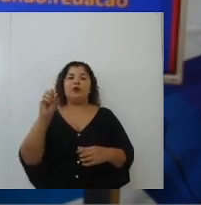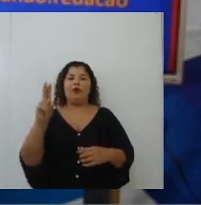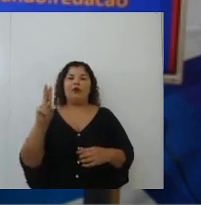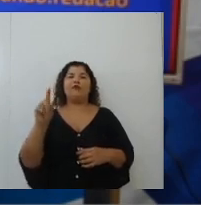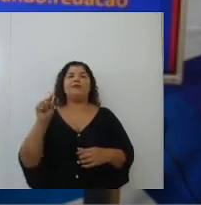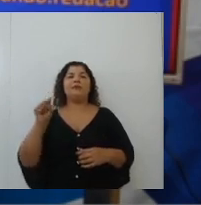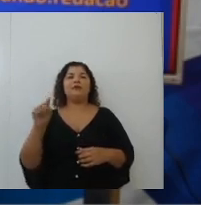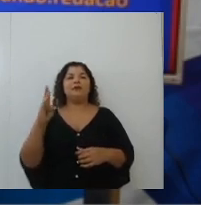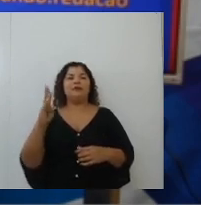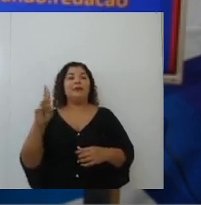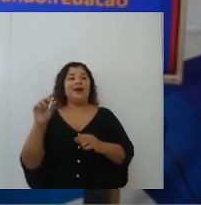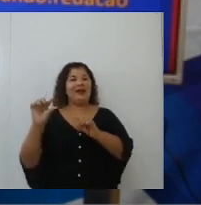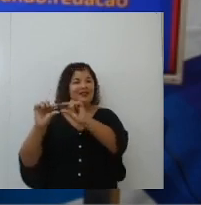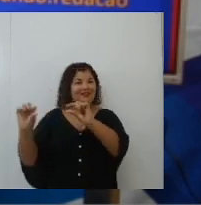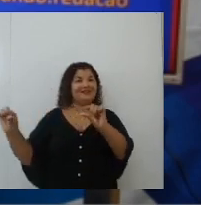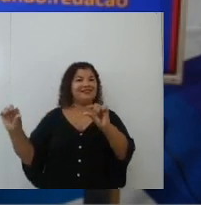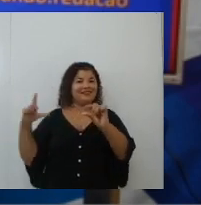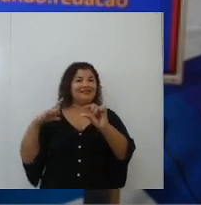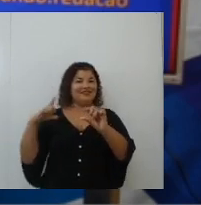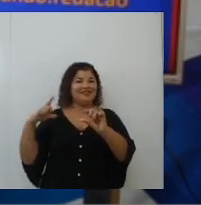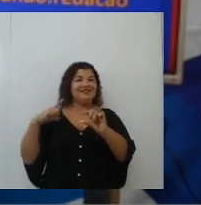.pe.gov.br. Eu vou repetir, beleza?